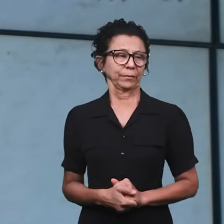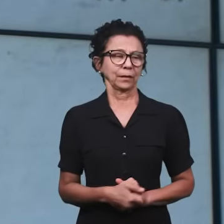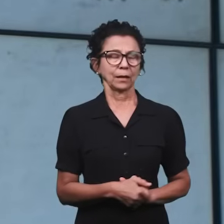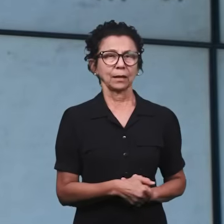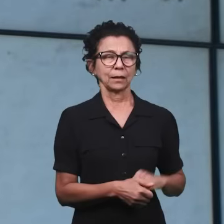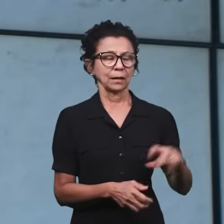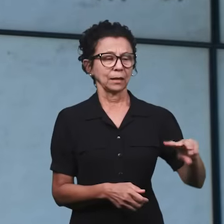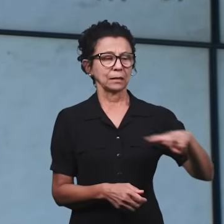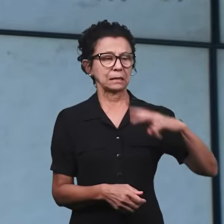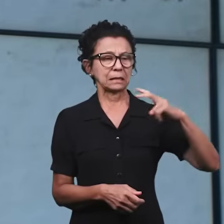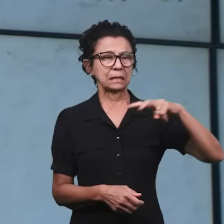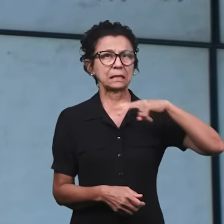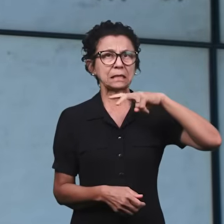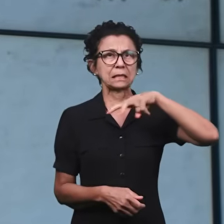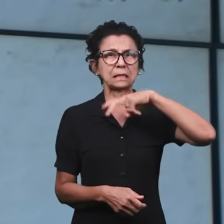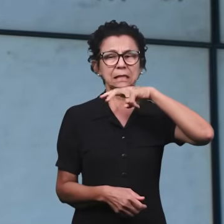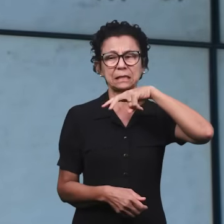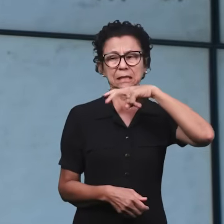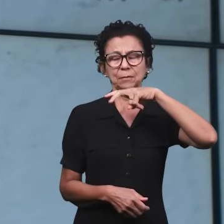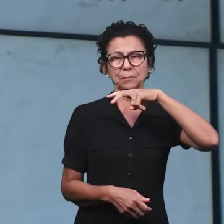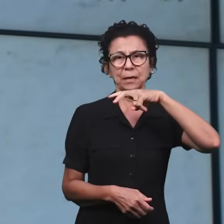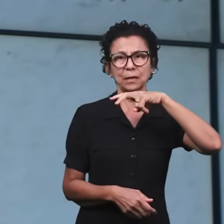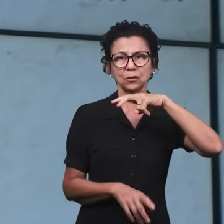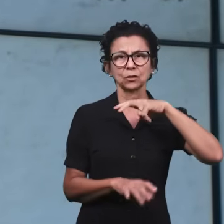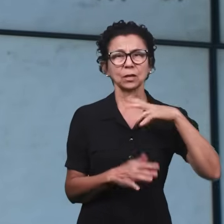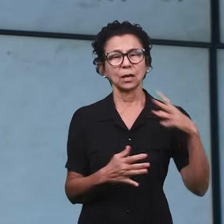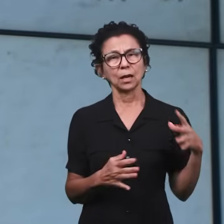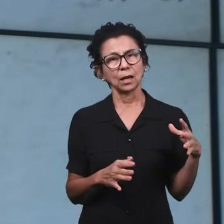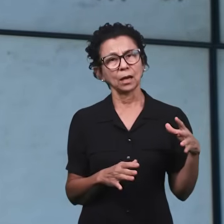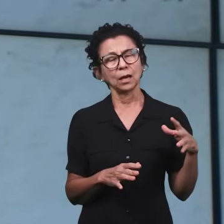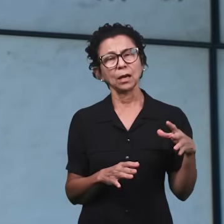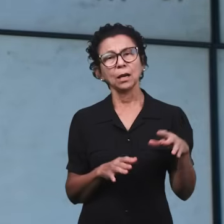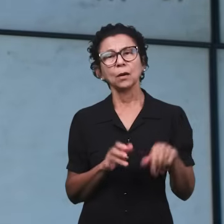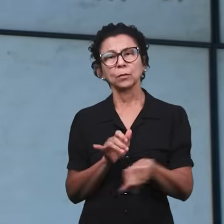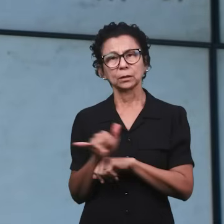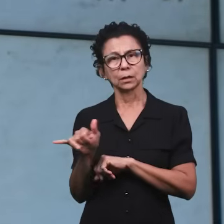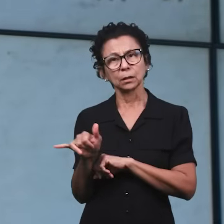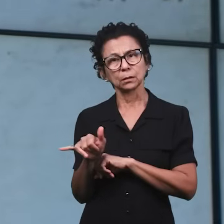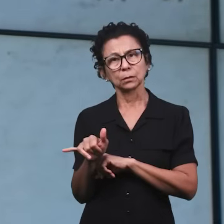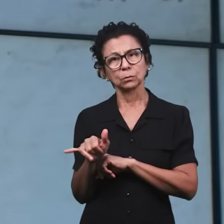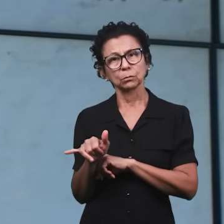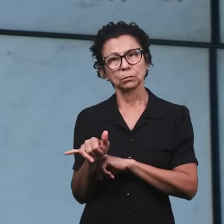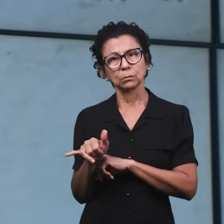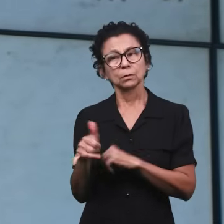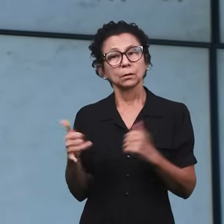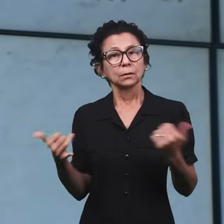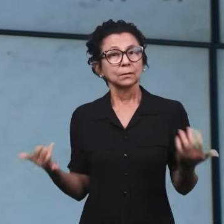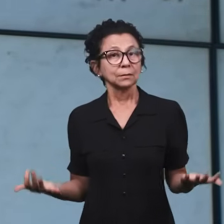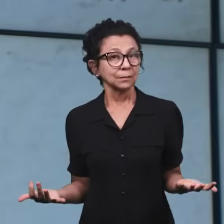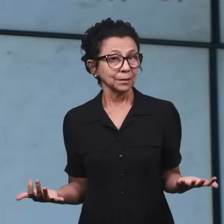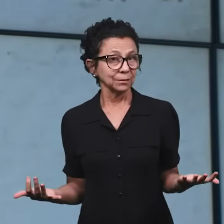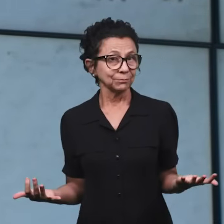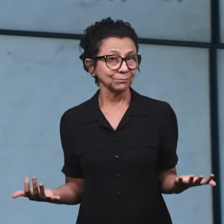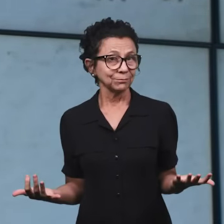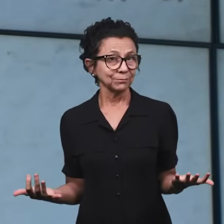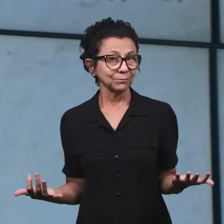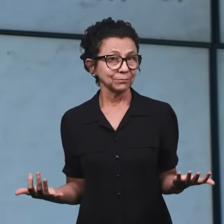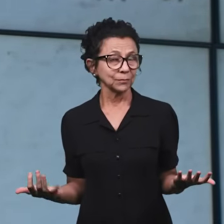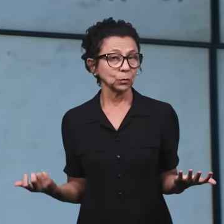serpente que nós vemos na Bíblia, ela é tipo do engano, né? Então, ou seja, quanto engano tem hoje por aí, Bom, né?